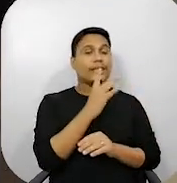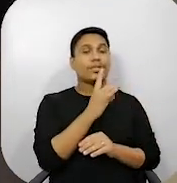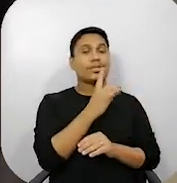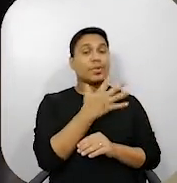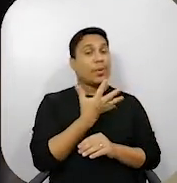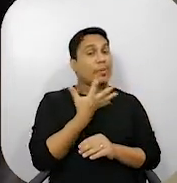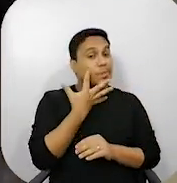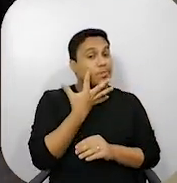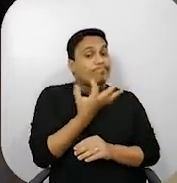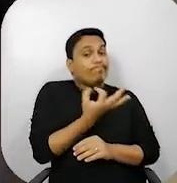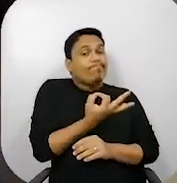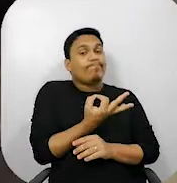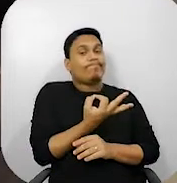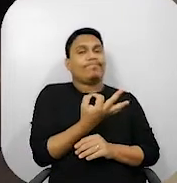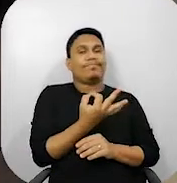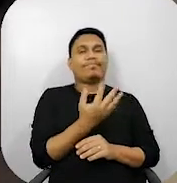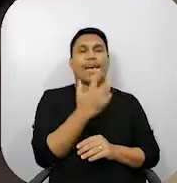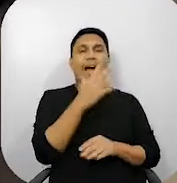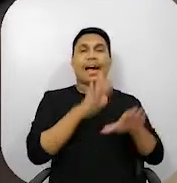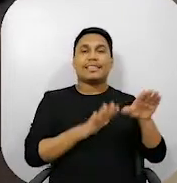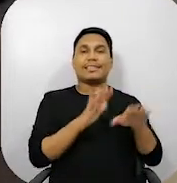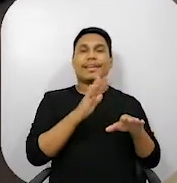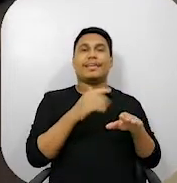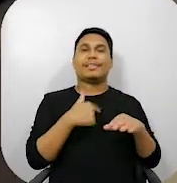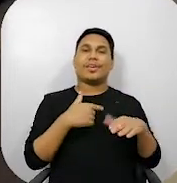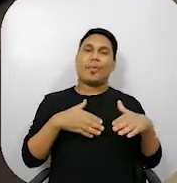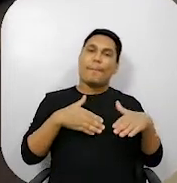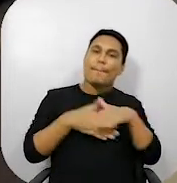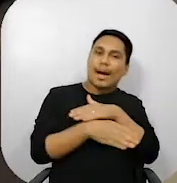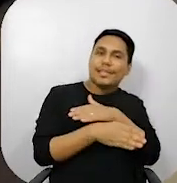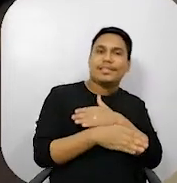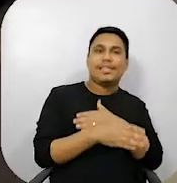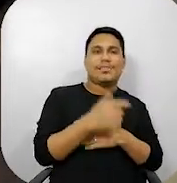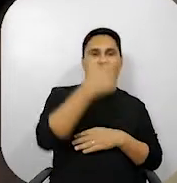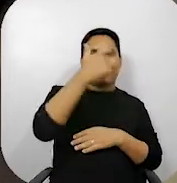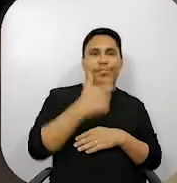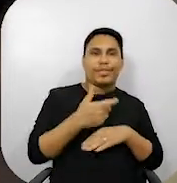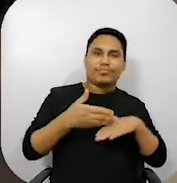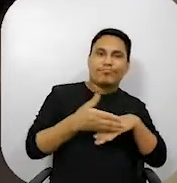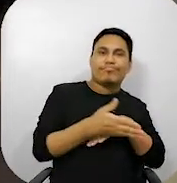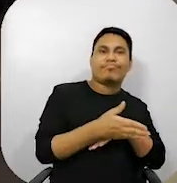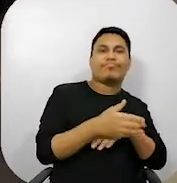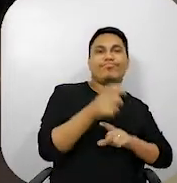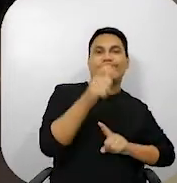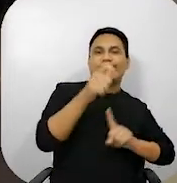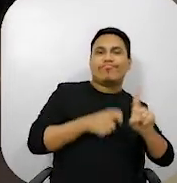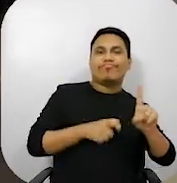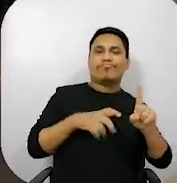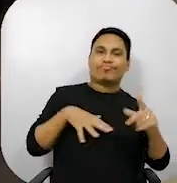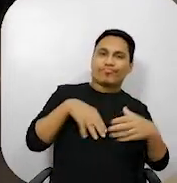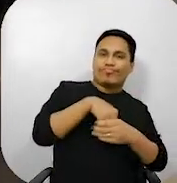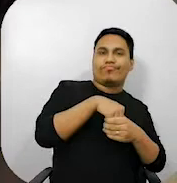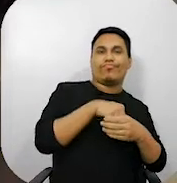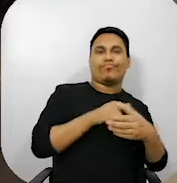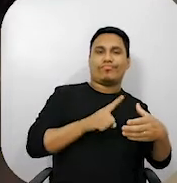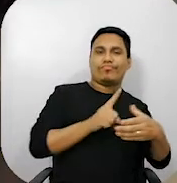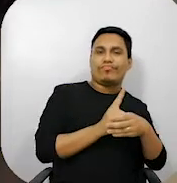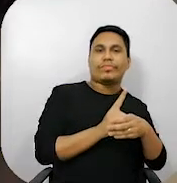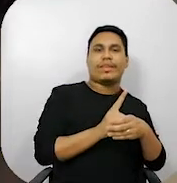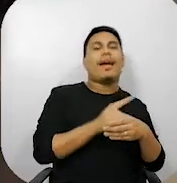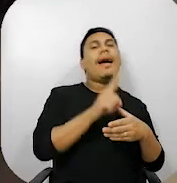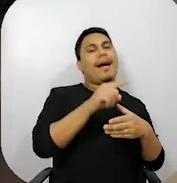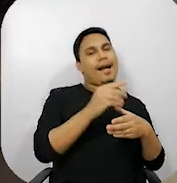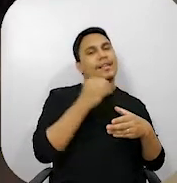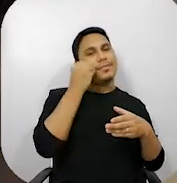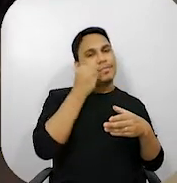vezes você até o narrador-personagem você escreve tem alguns que são inscritos na primeira pessoa e aí são experiências minhas tá